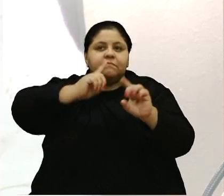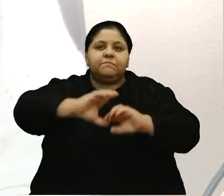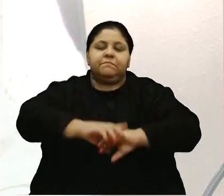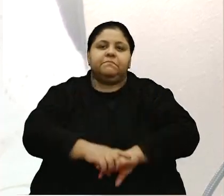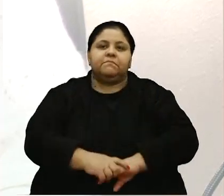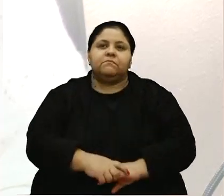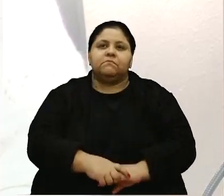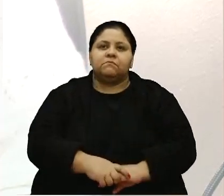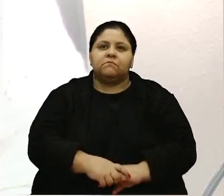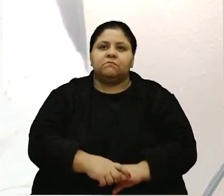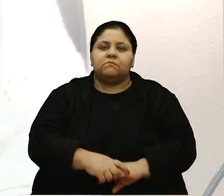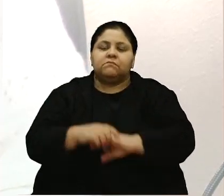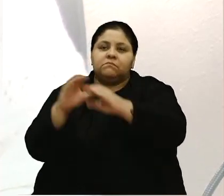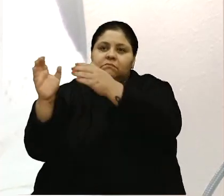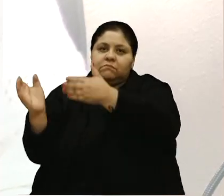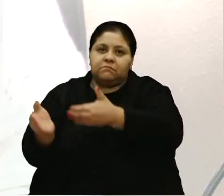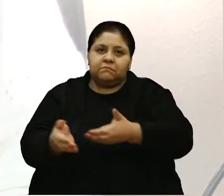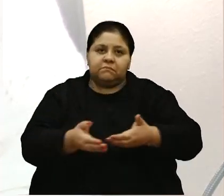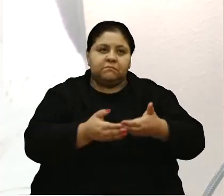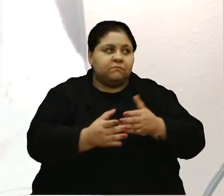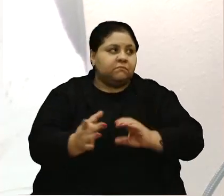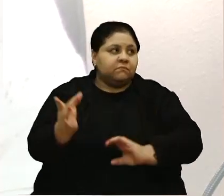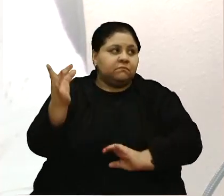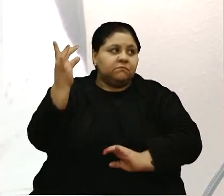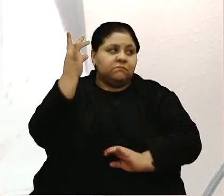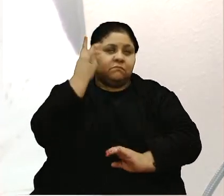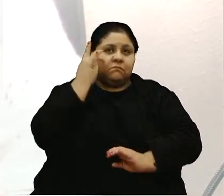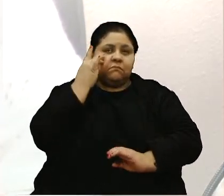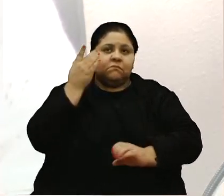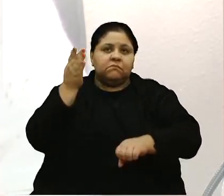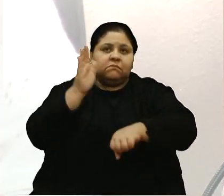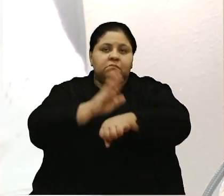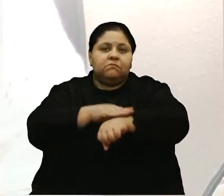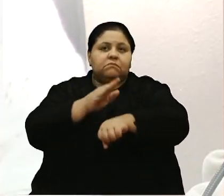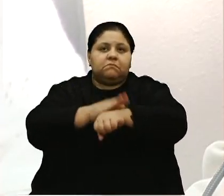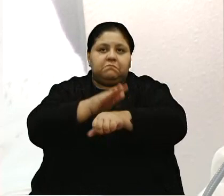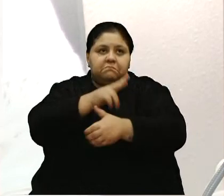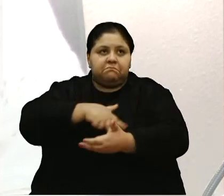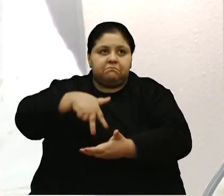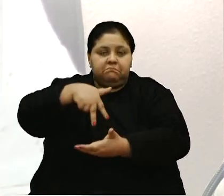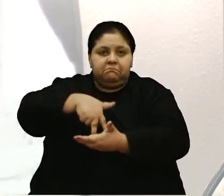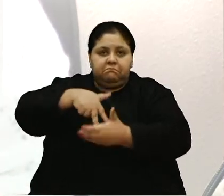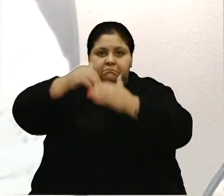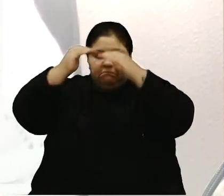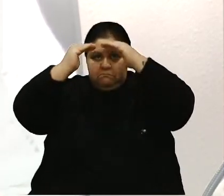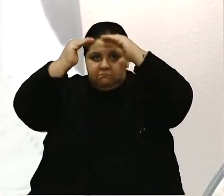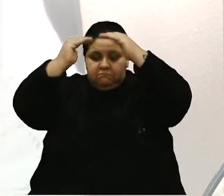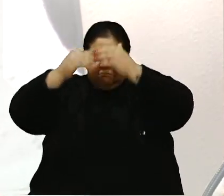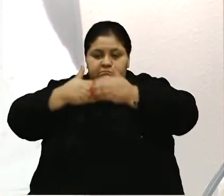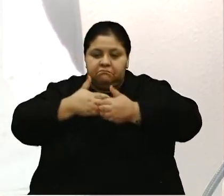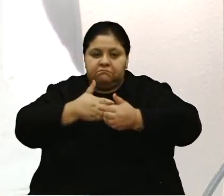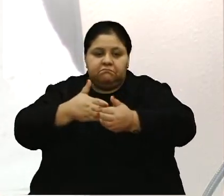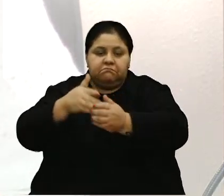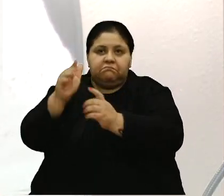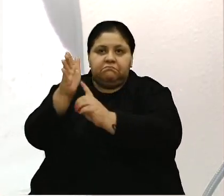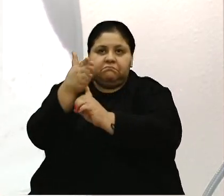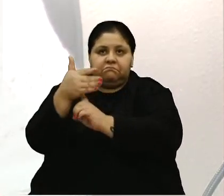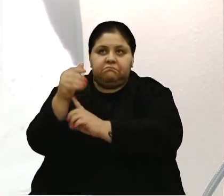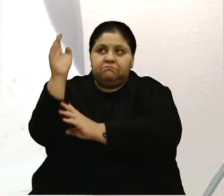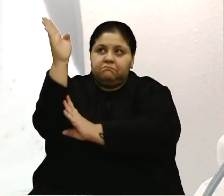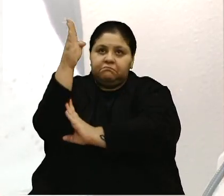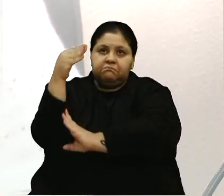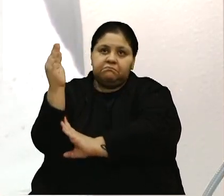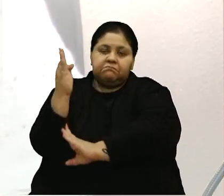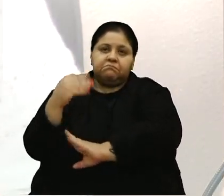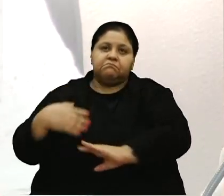Carenhato. Convido os presentes nesse momento para, em posição de respeito, acompanharmos o hino nacional